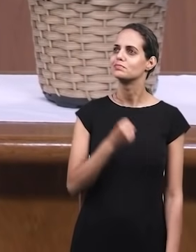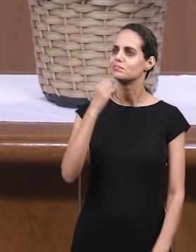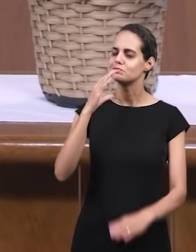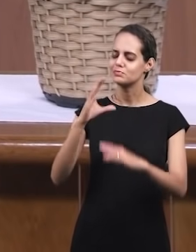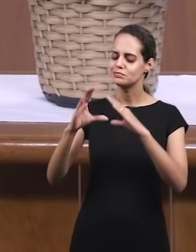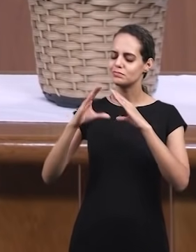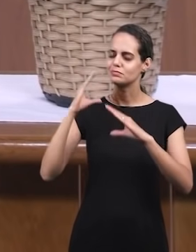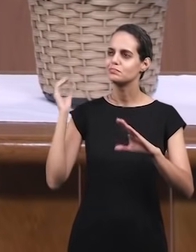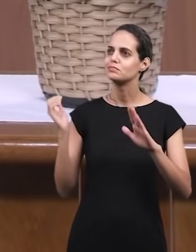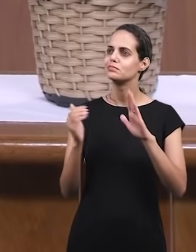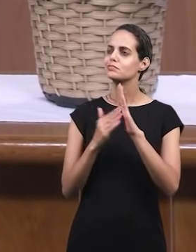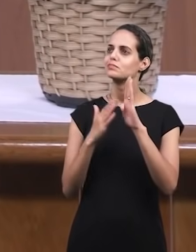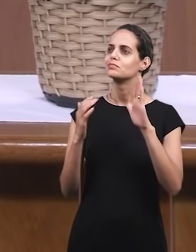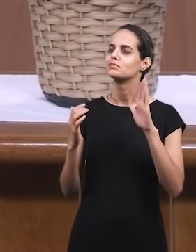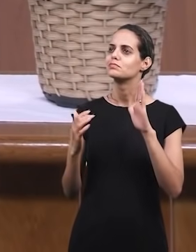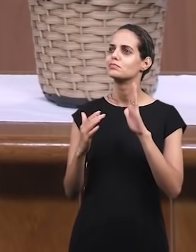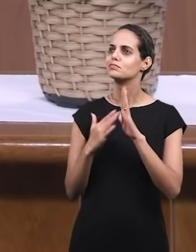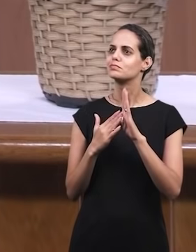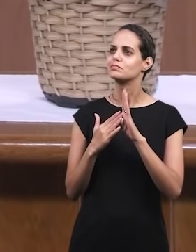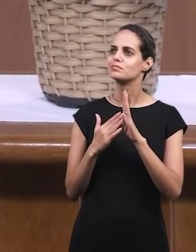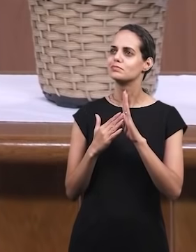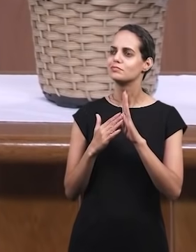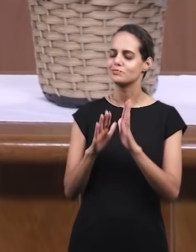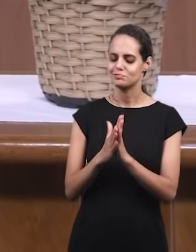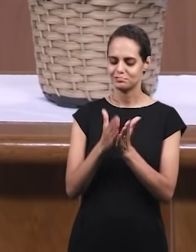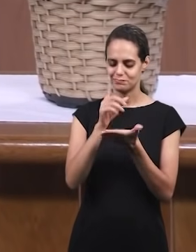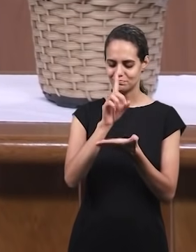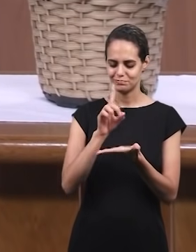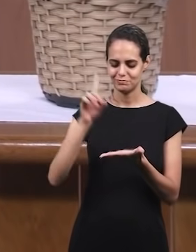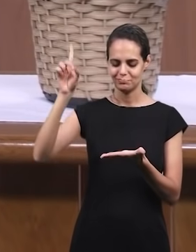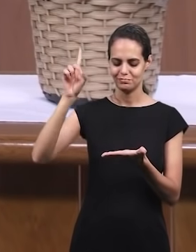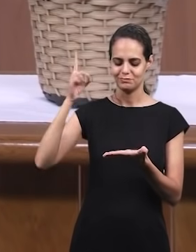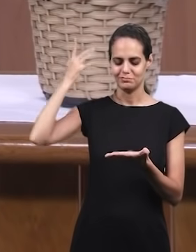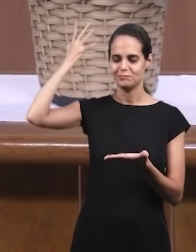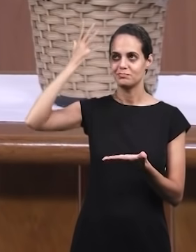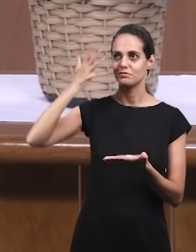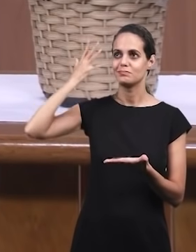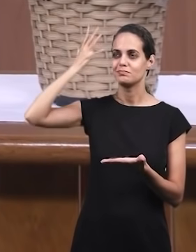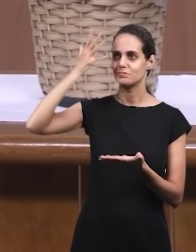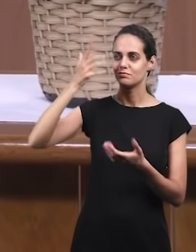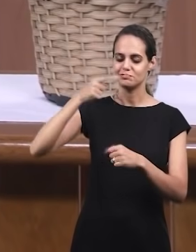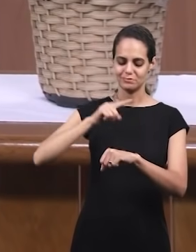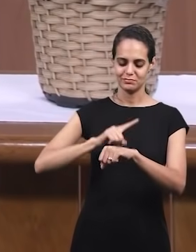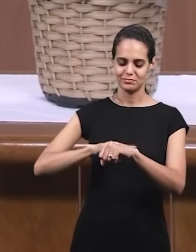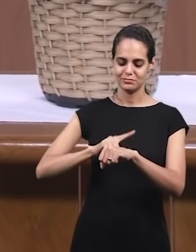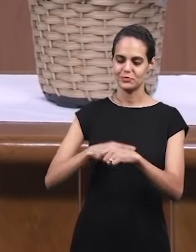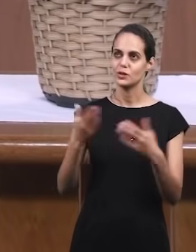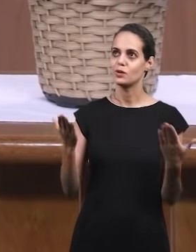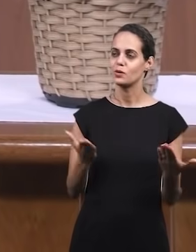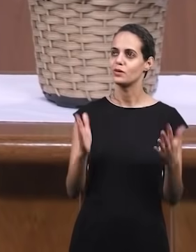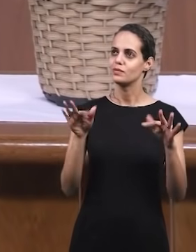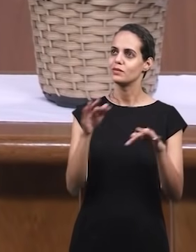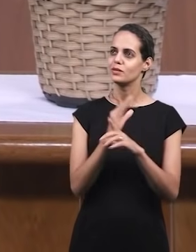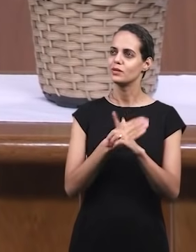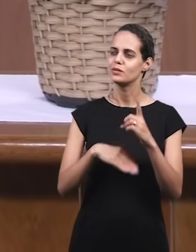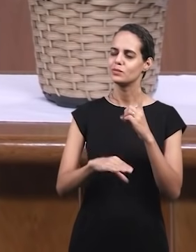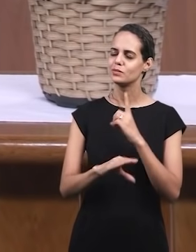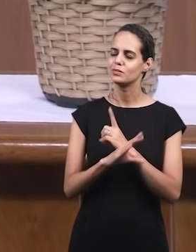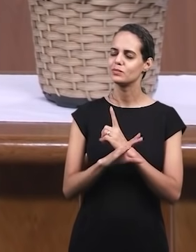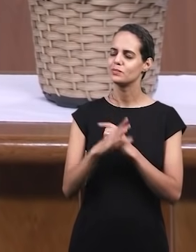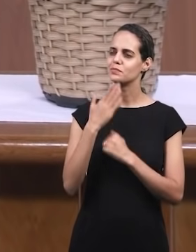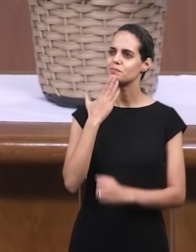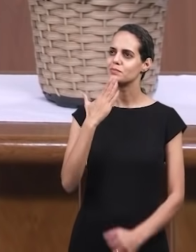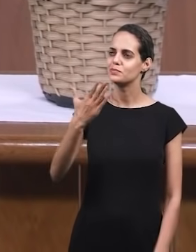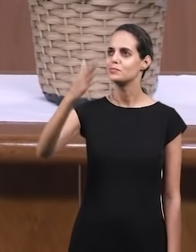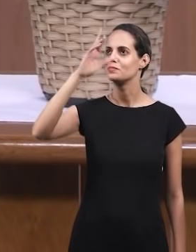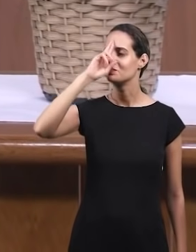cantamos louvores, em que ouvimos, Senhor, a Tua palavra. Senhor, nesse momento em que o culto está se encerrando. O nosso